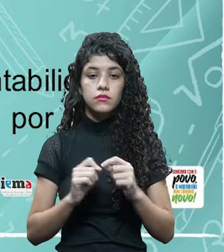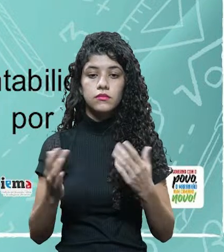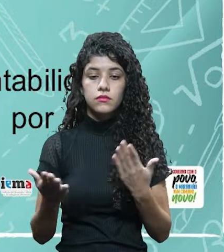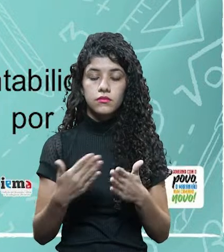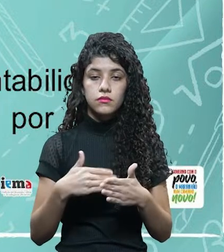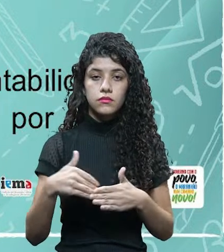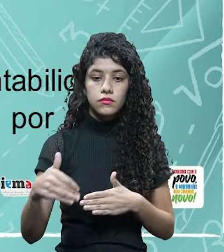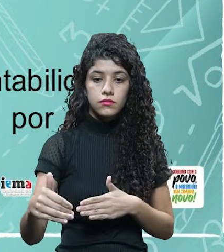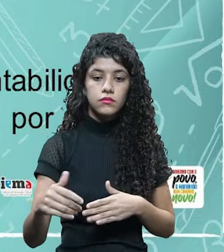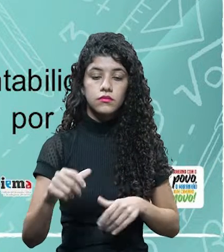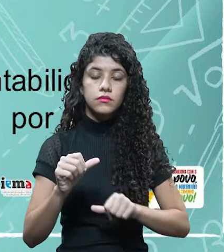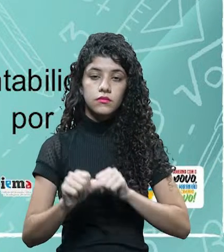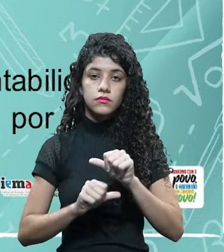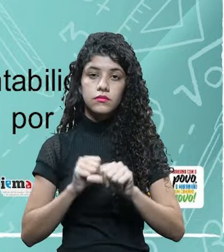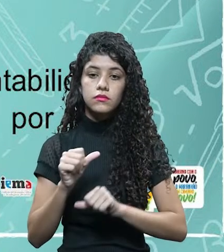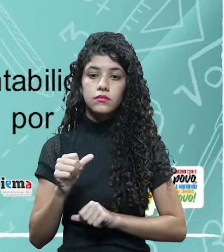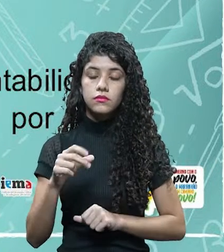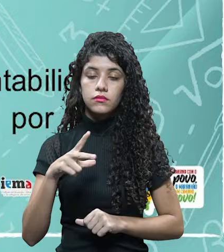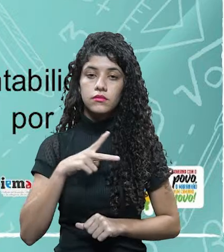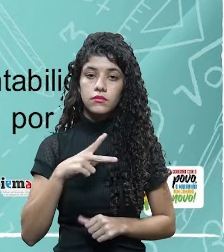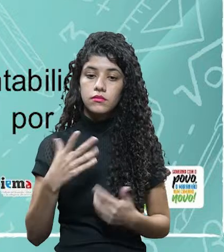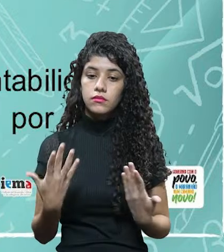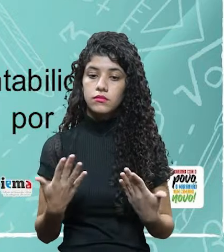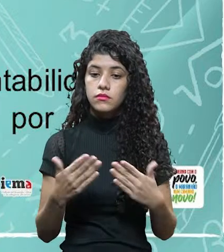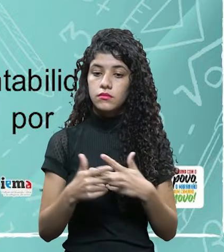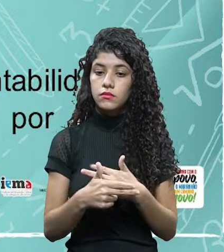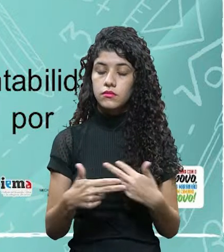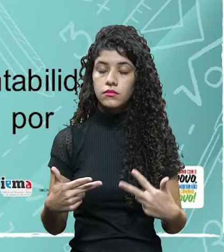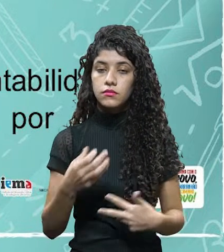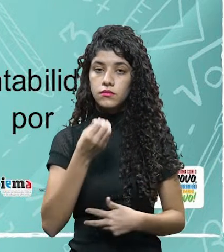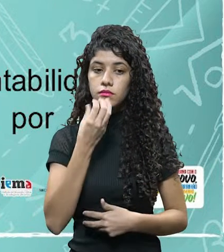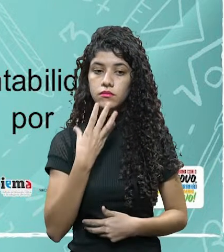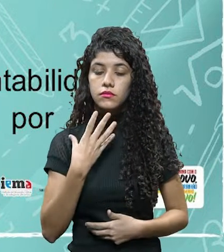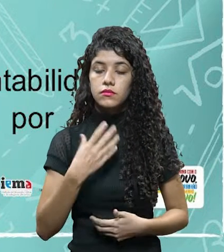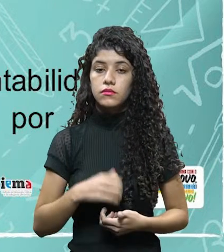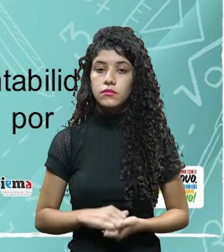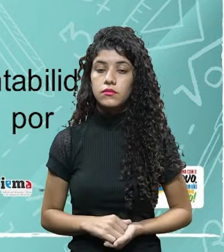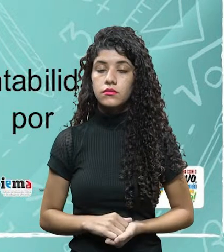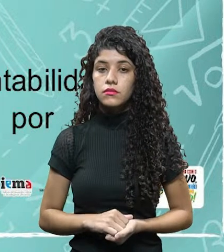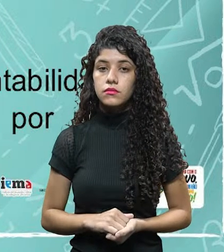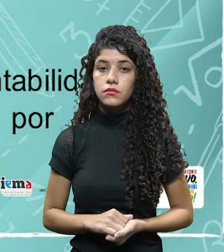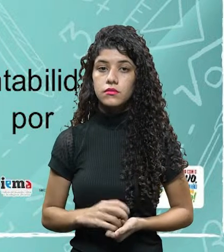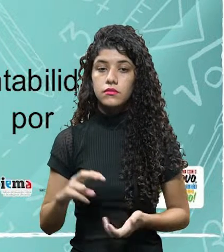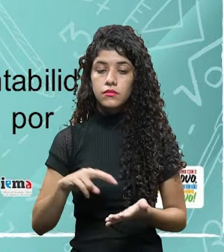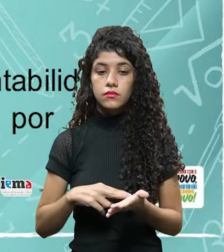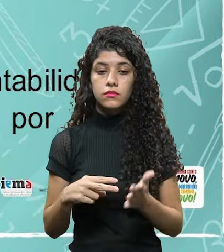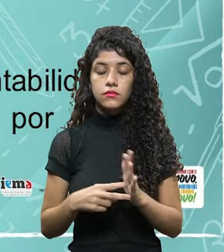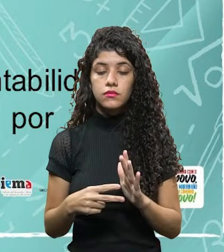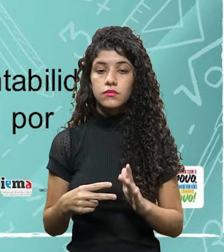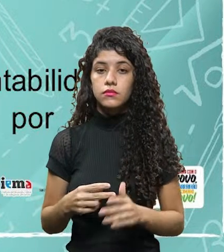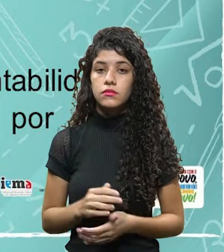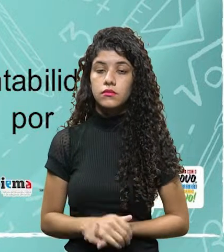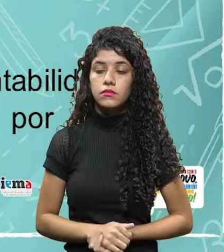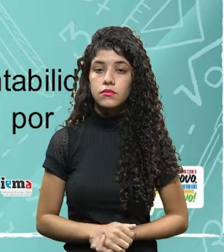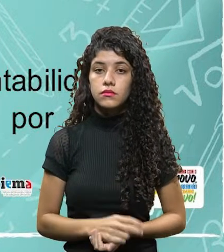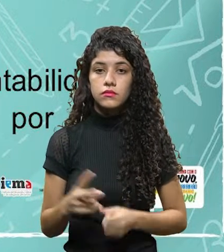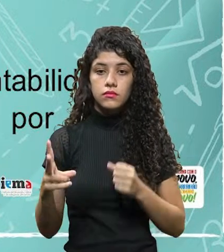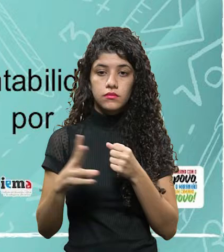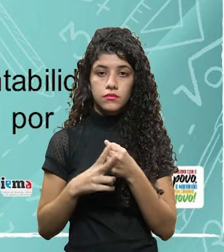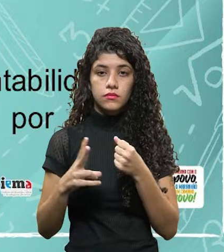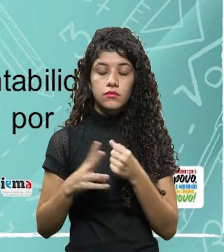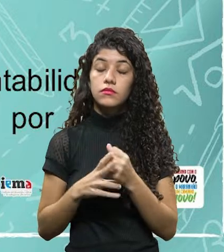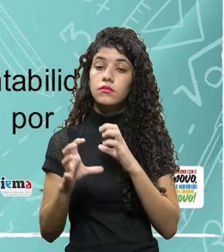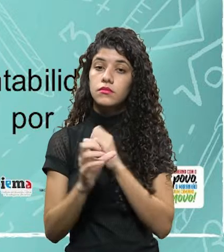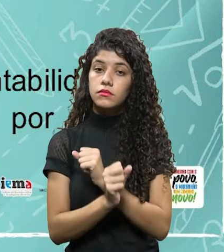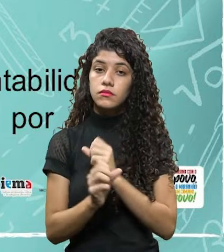contas e, por seguinte, gera variação patrimoniais. Assim, debitar e creditar são os verbos